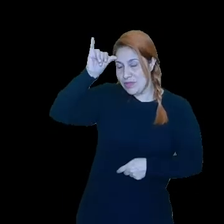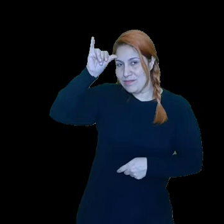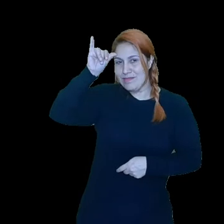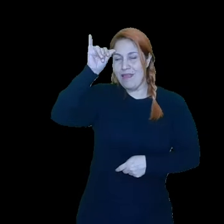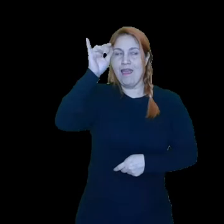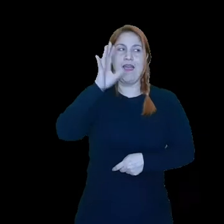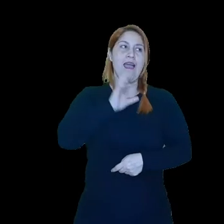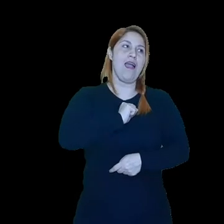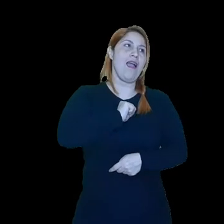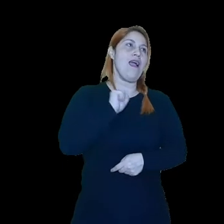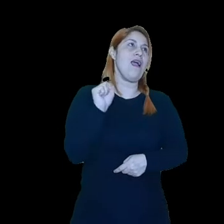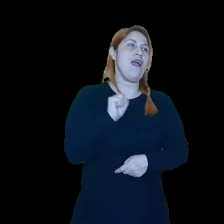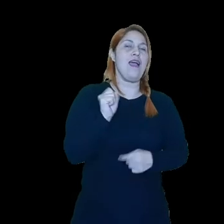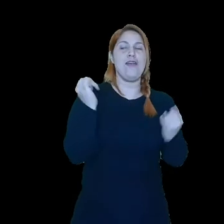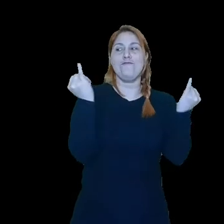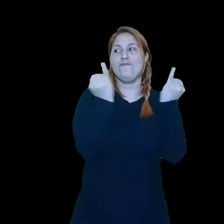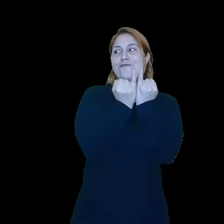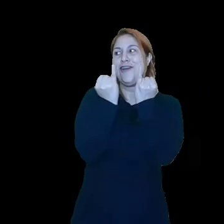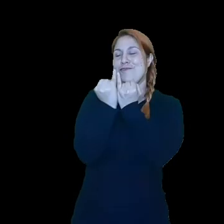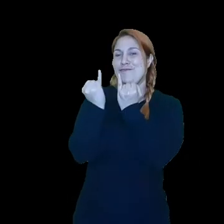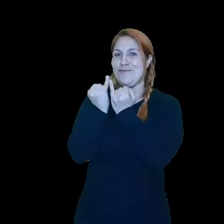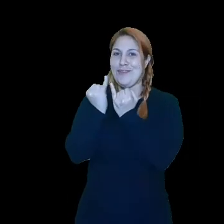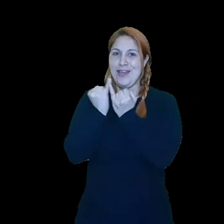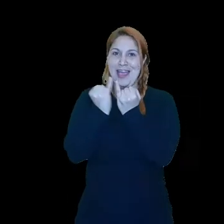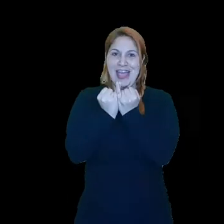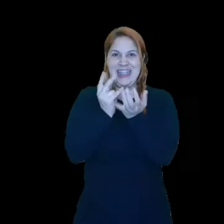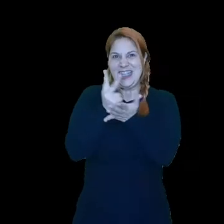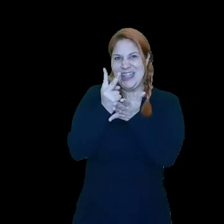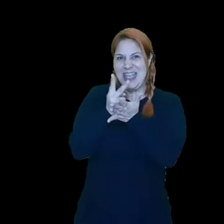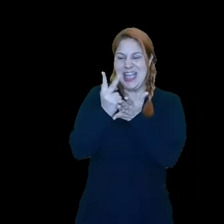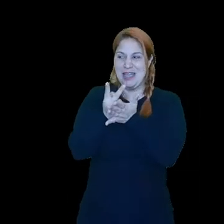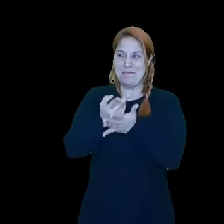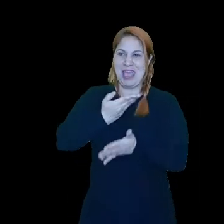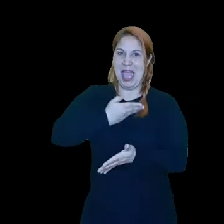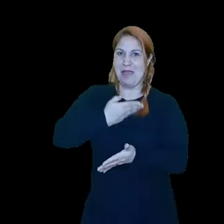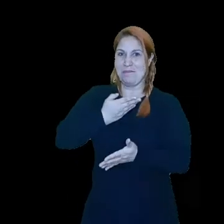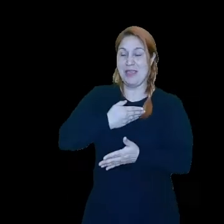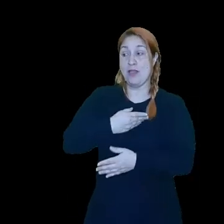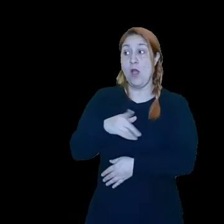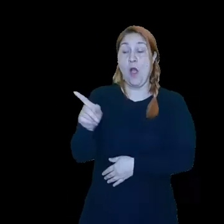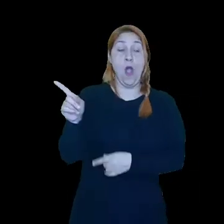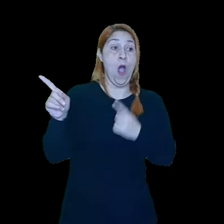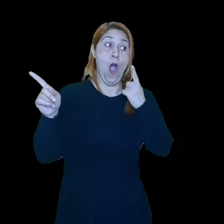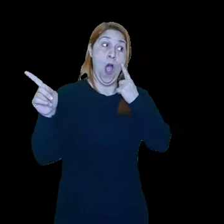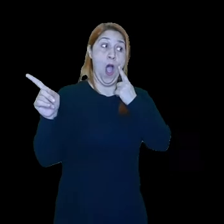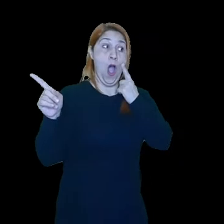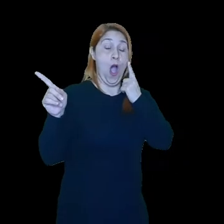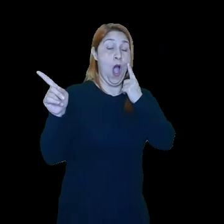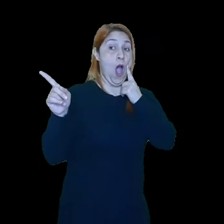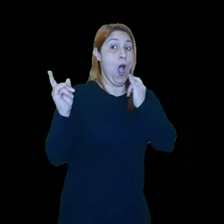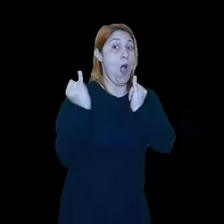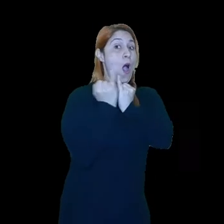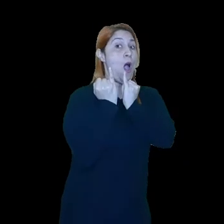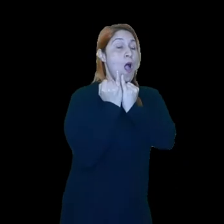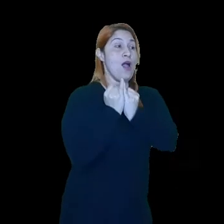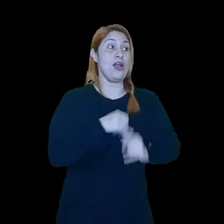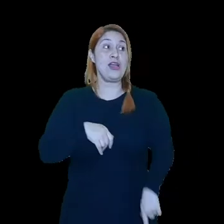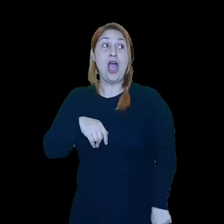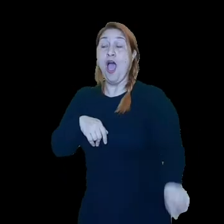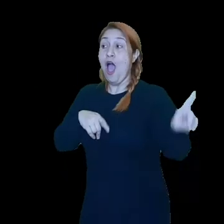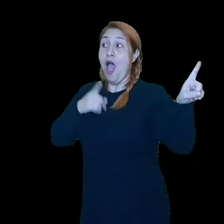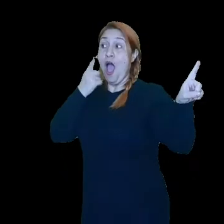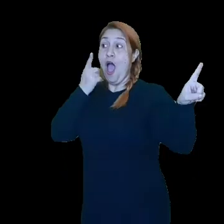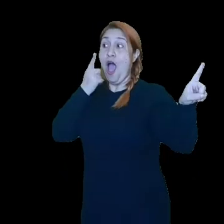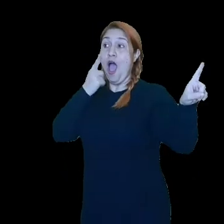vivia fazendo intrigas com os amigos para jogá-los uns contra os outros. Por isso tinha fama de leve